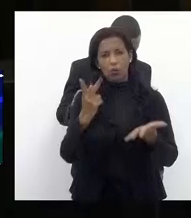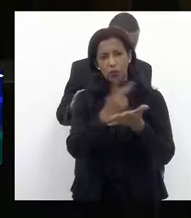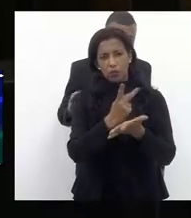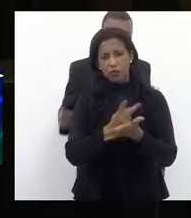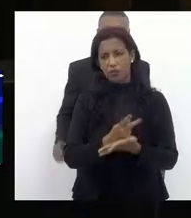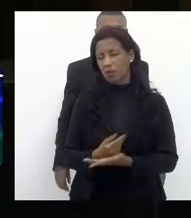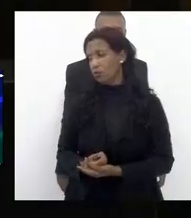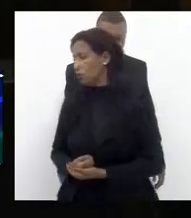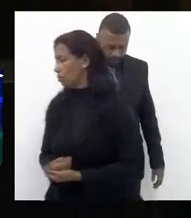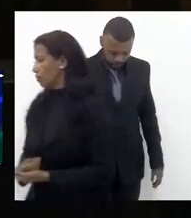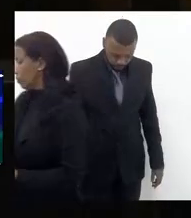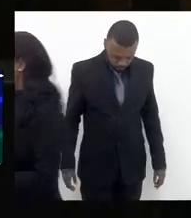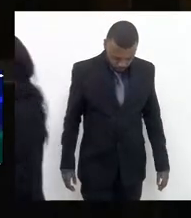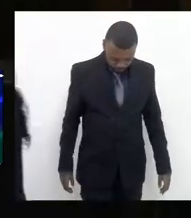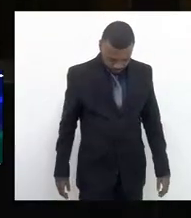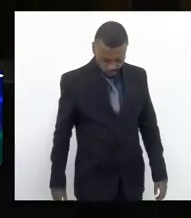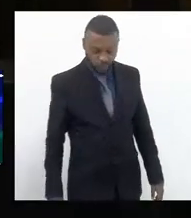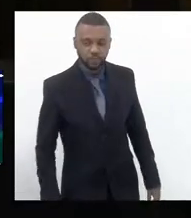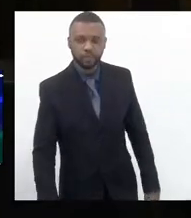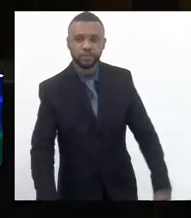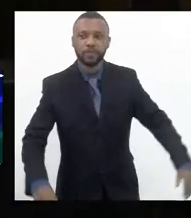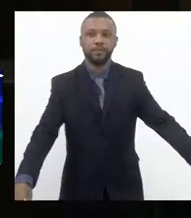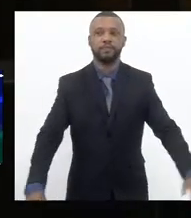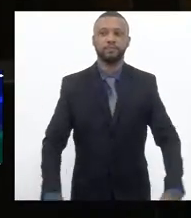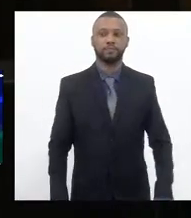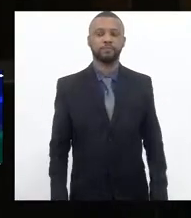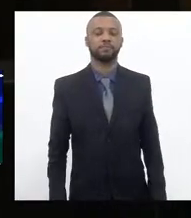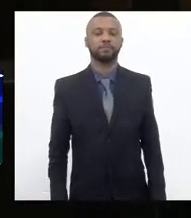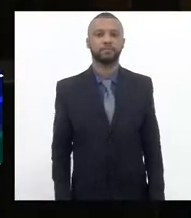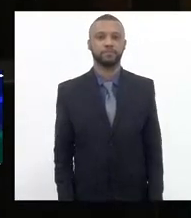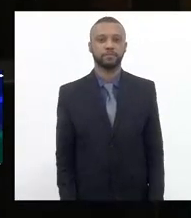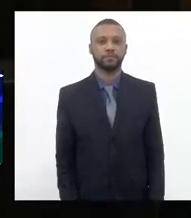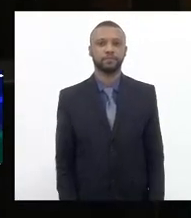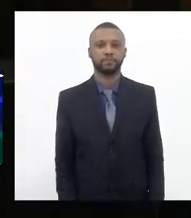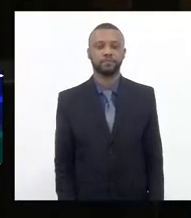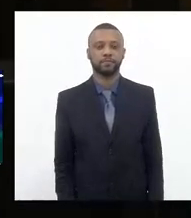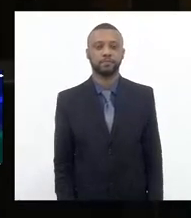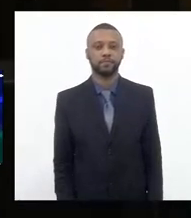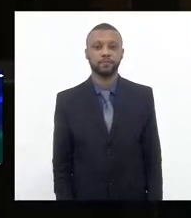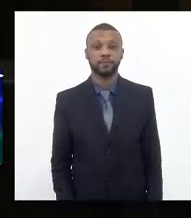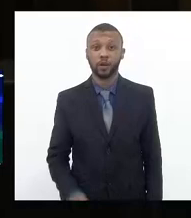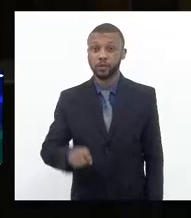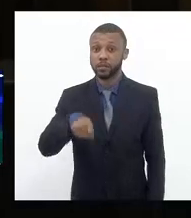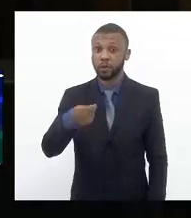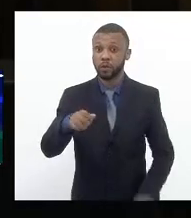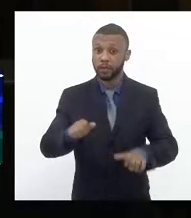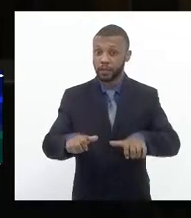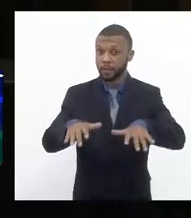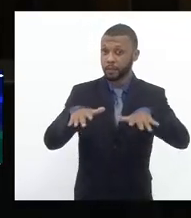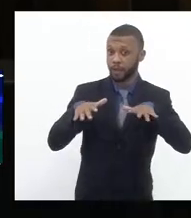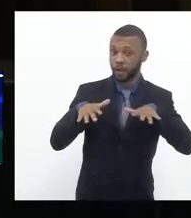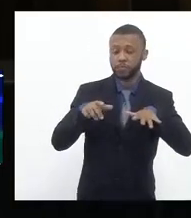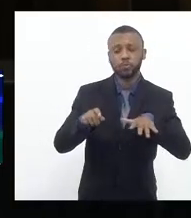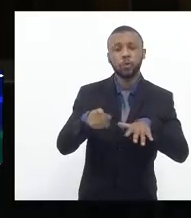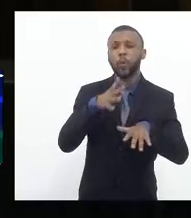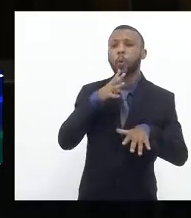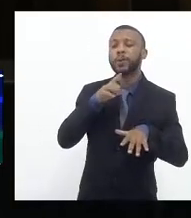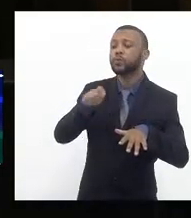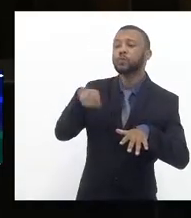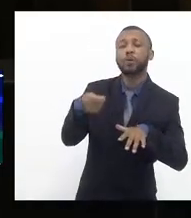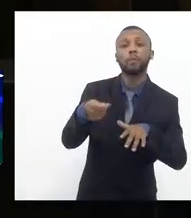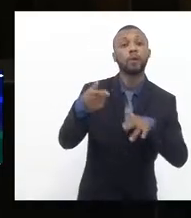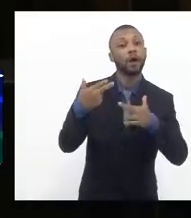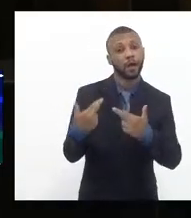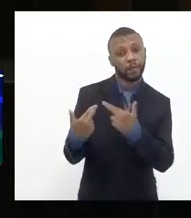irregularidade. O nome disso, que eu chamo para esse plenário, é responsabilidade,